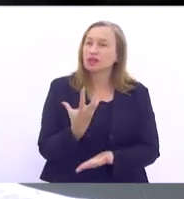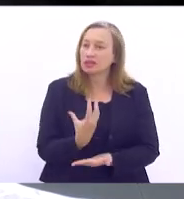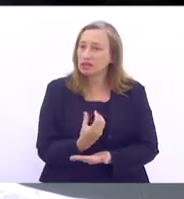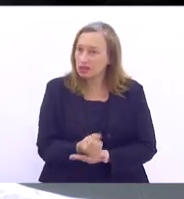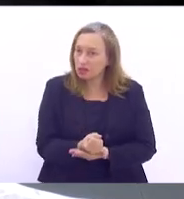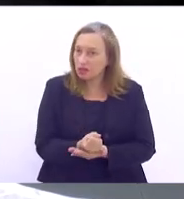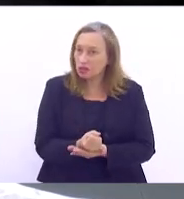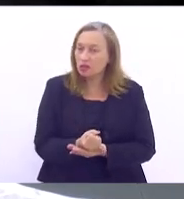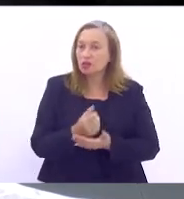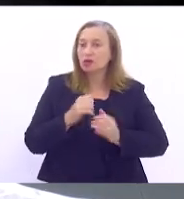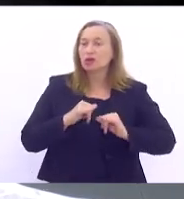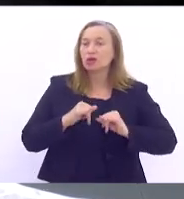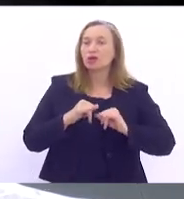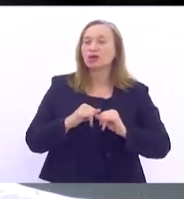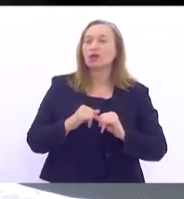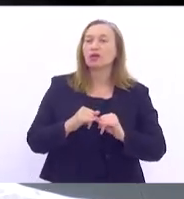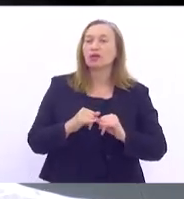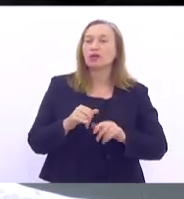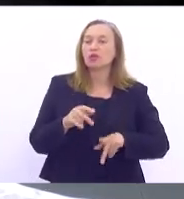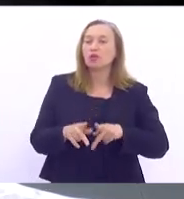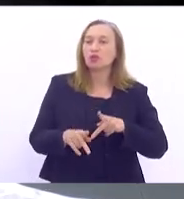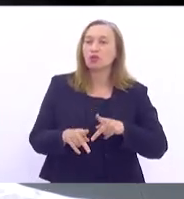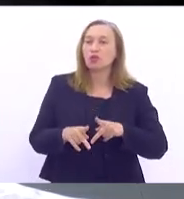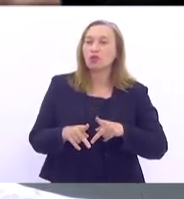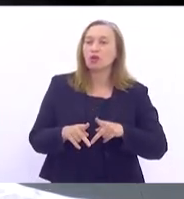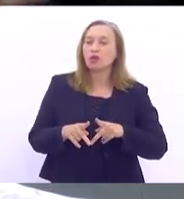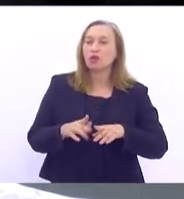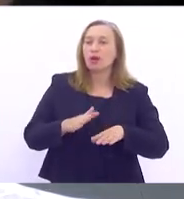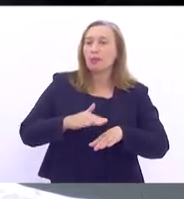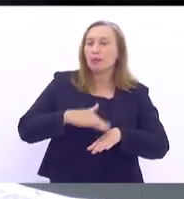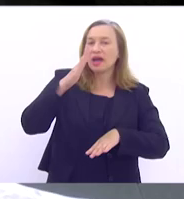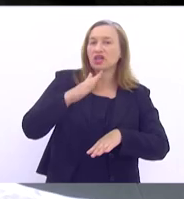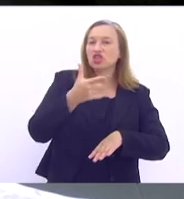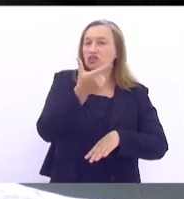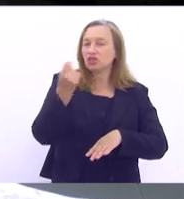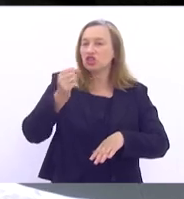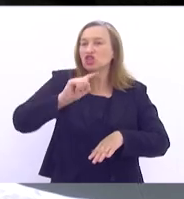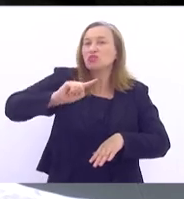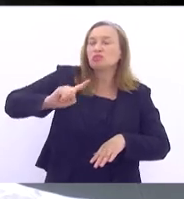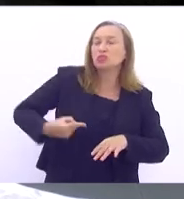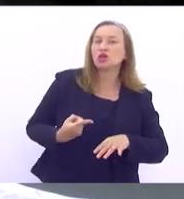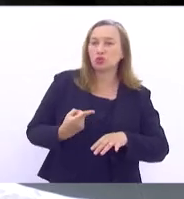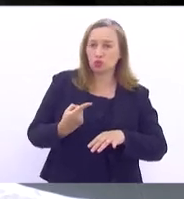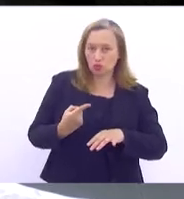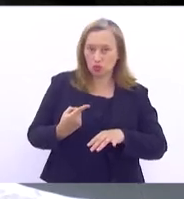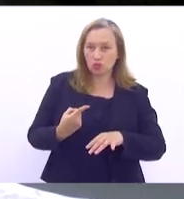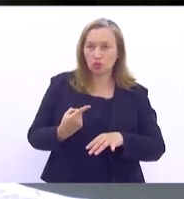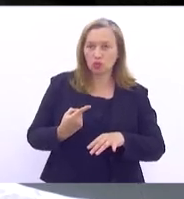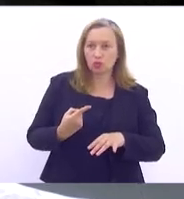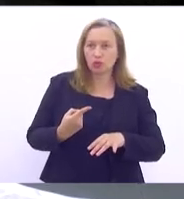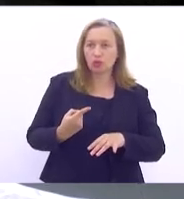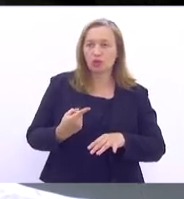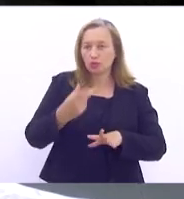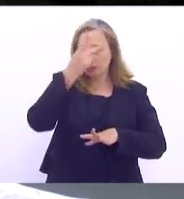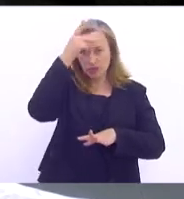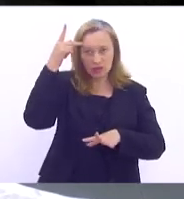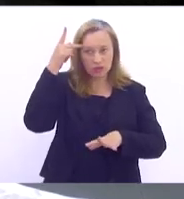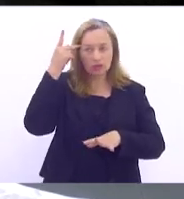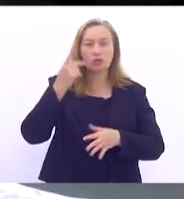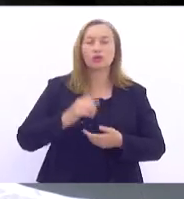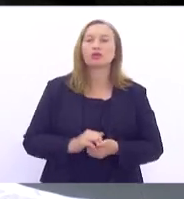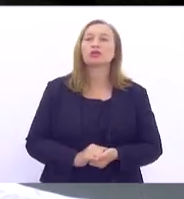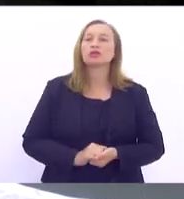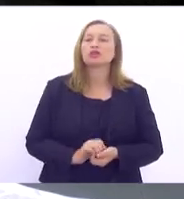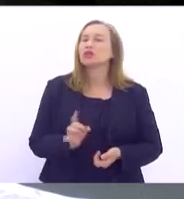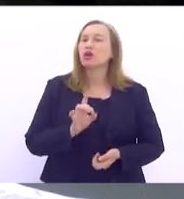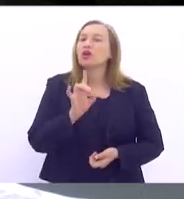para público superior a 20 mil pessoas. Elevou o patamar. Elevou o patamar. Além do mais,